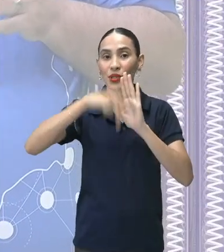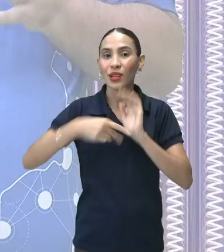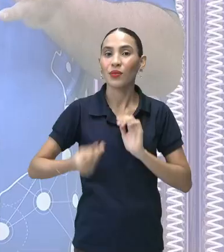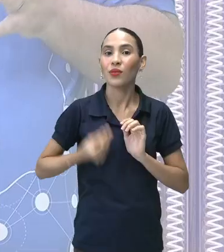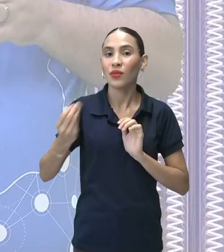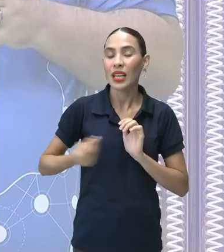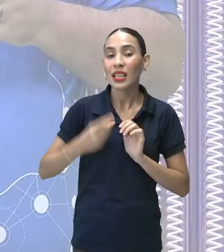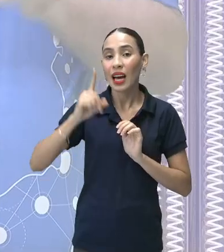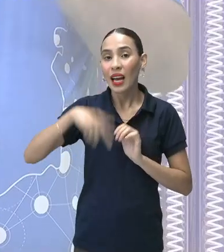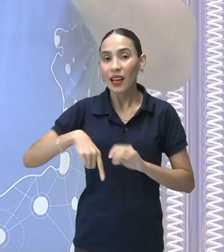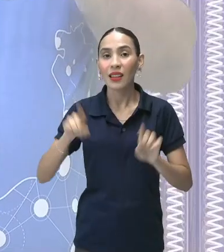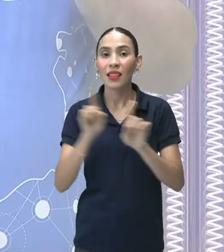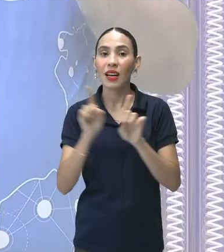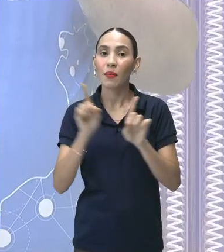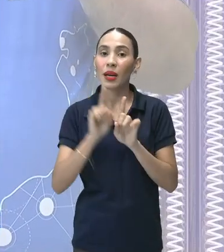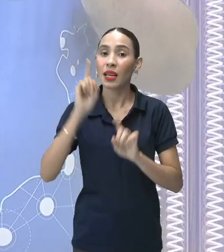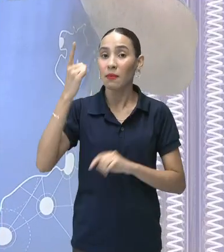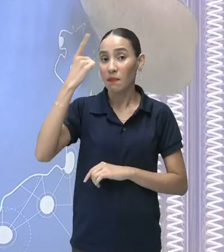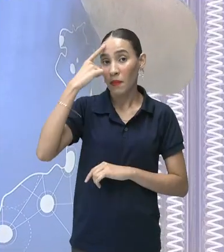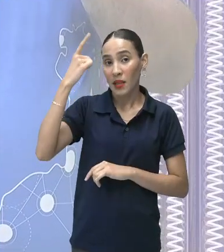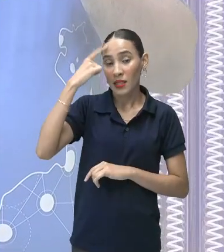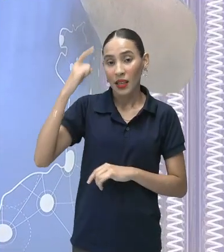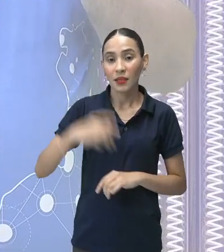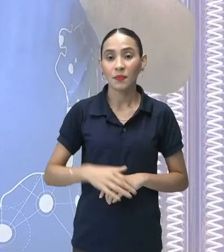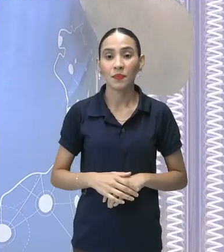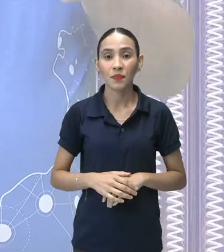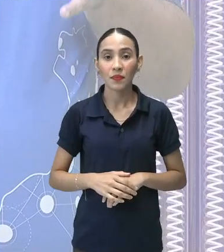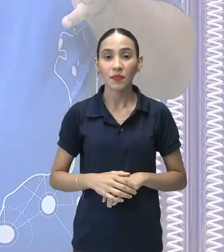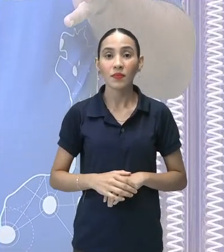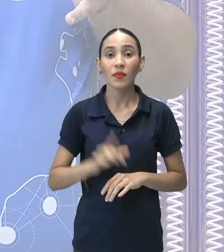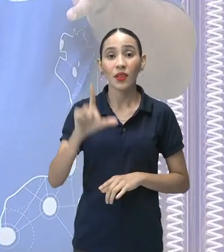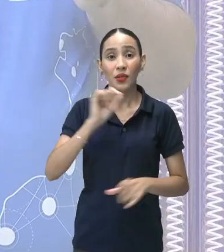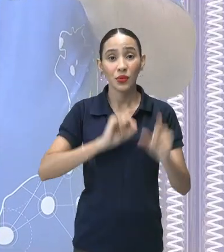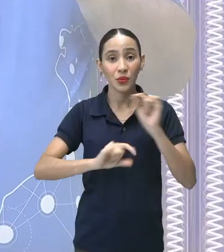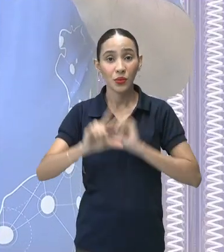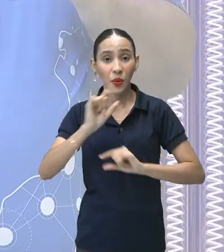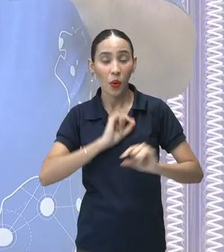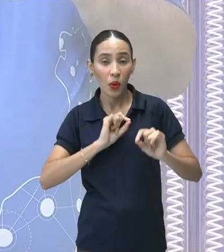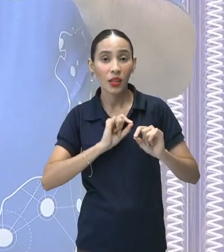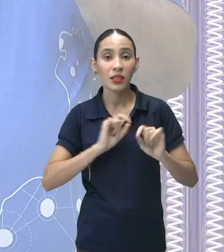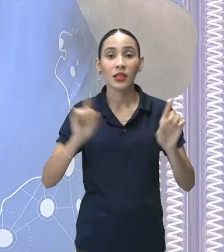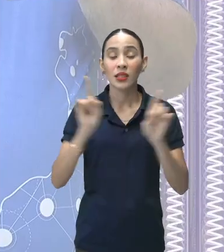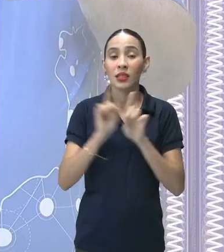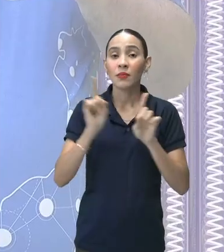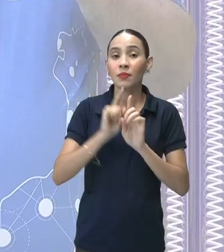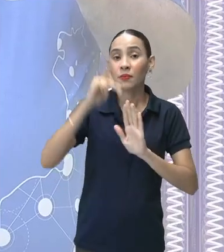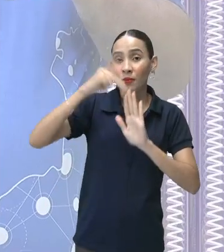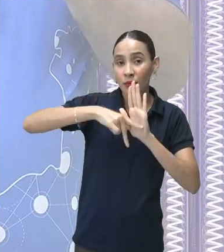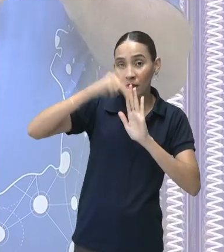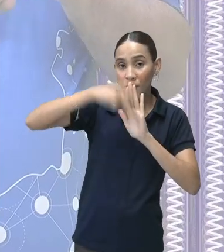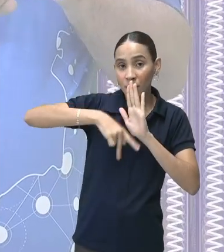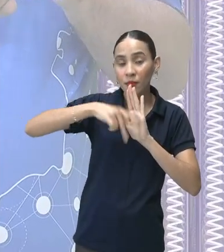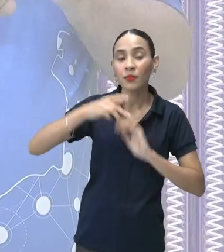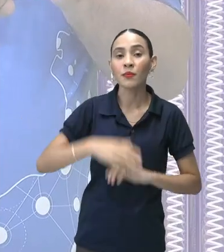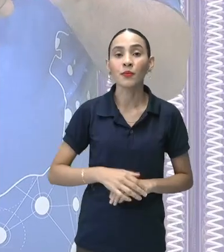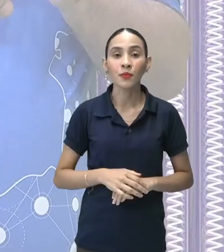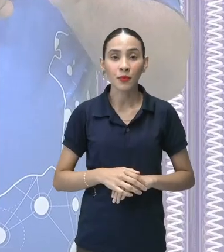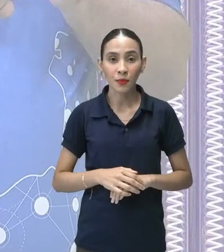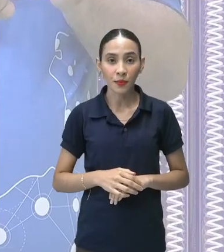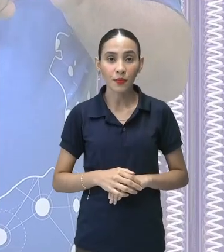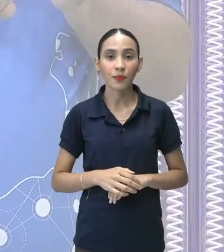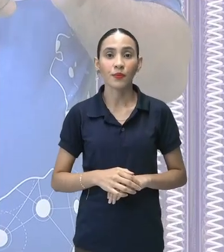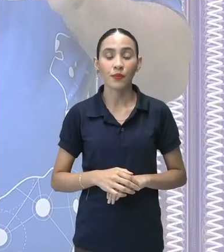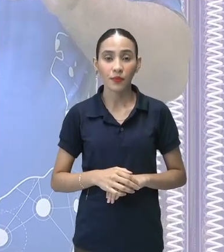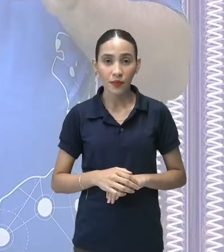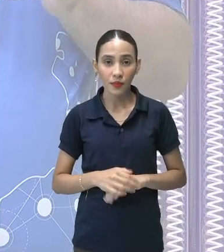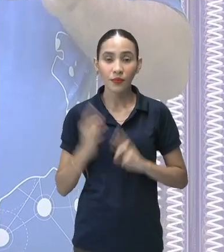vida é pensar nas nossas escolhas, em nosso projeto de